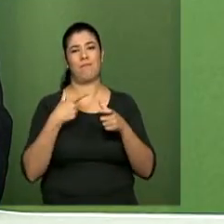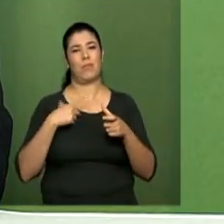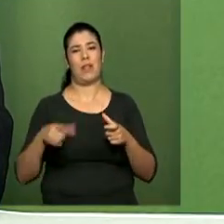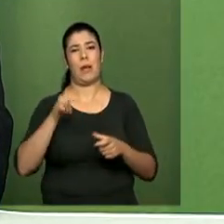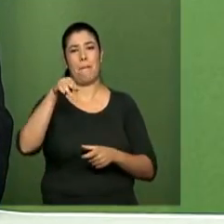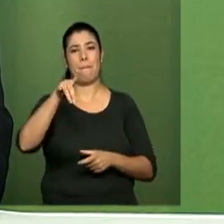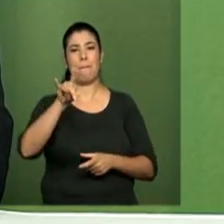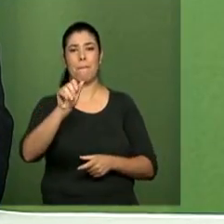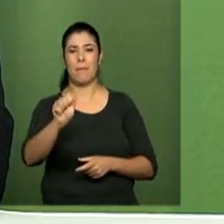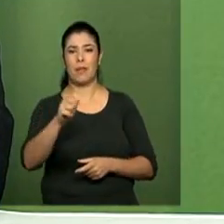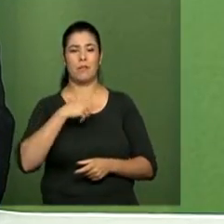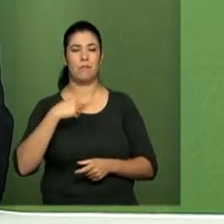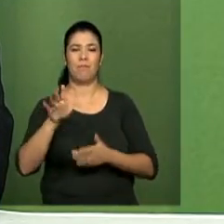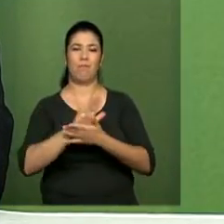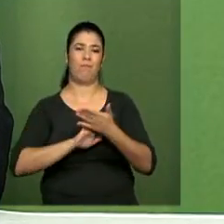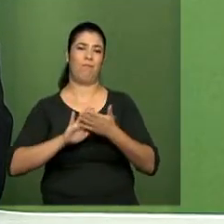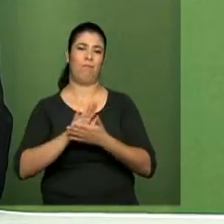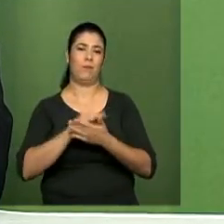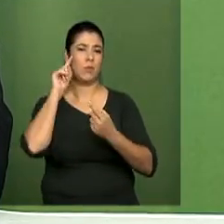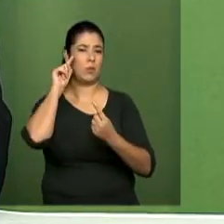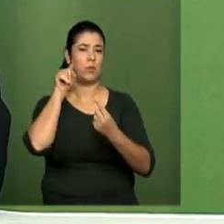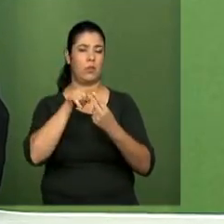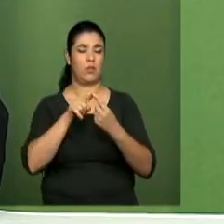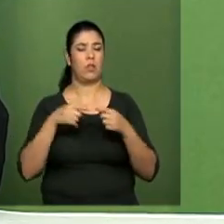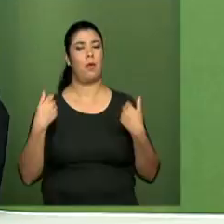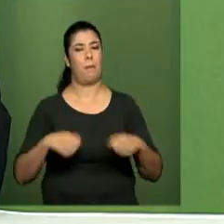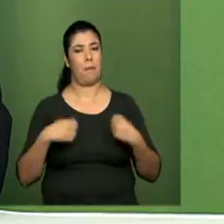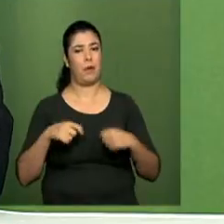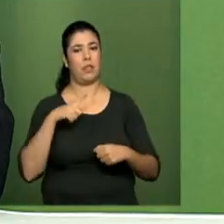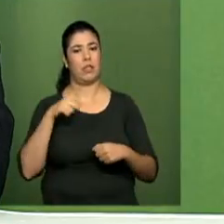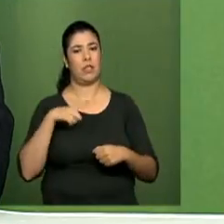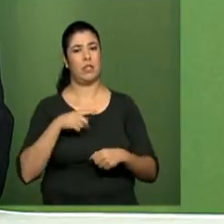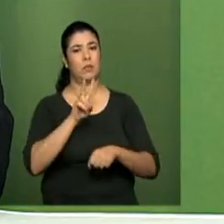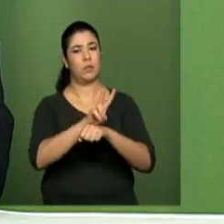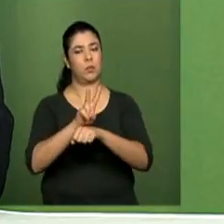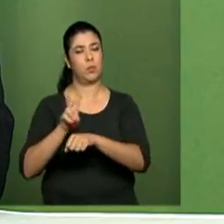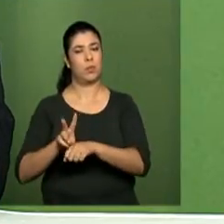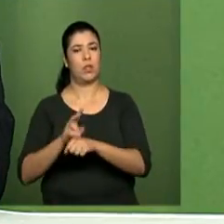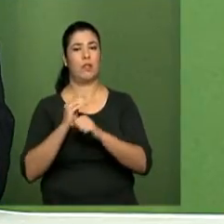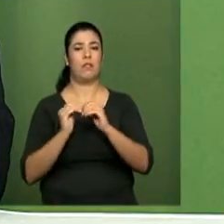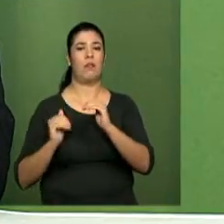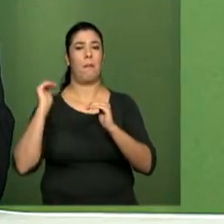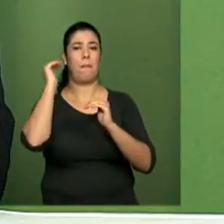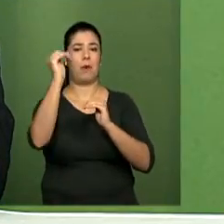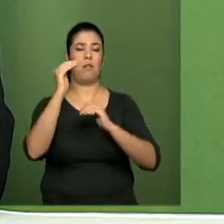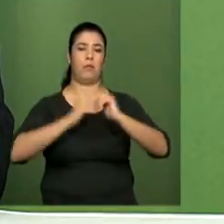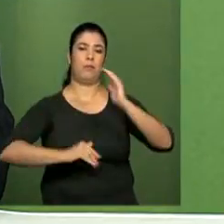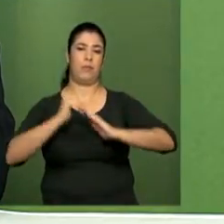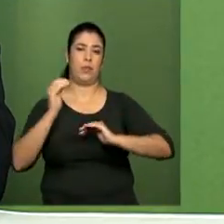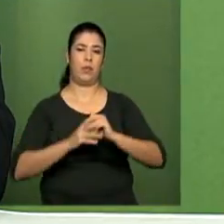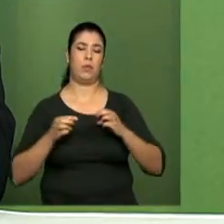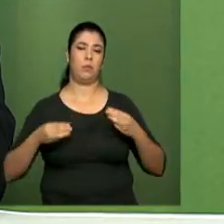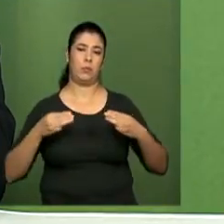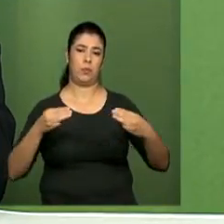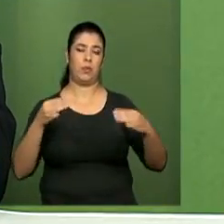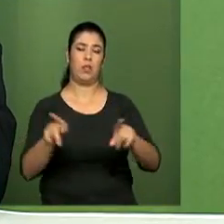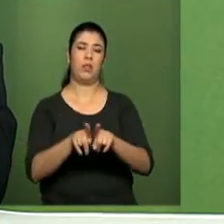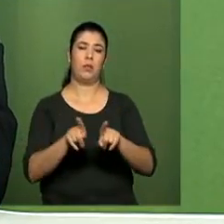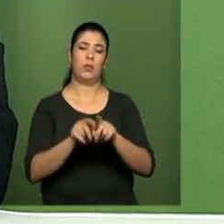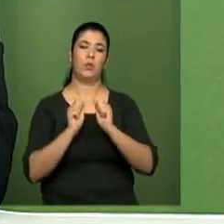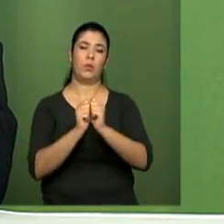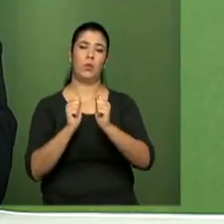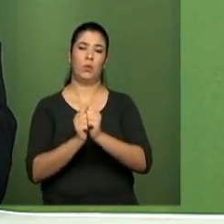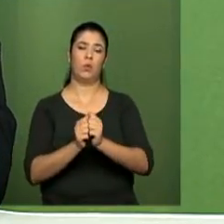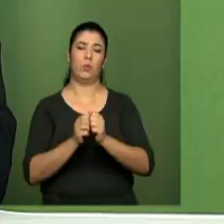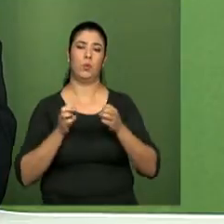sem padrinho então é um trabalho que extrapolou a ação do ministério mas nós temos que fazer um trabalho junto com o ministério da fazenda